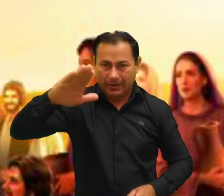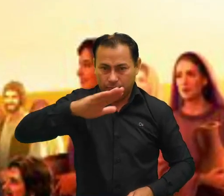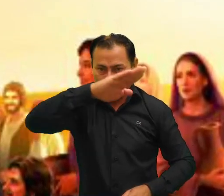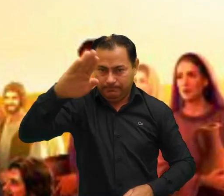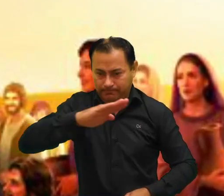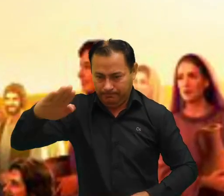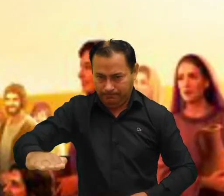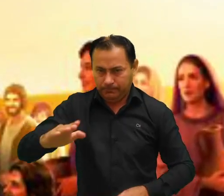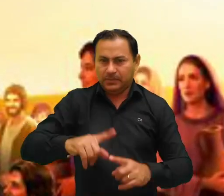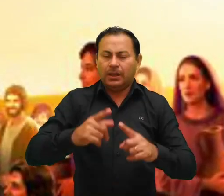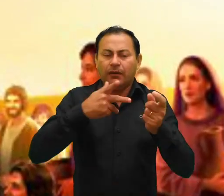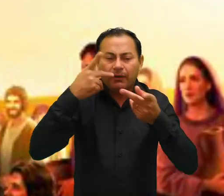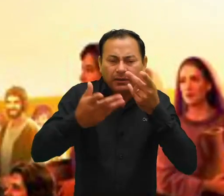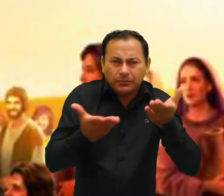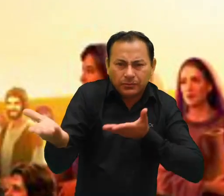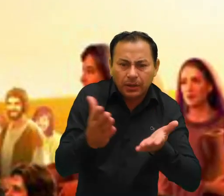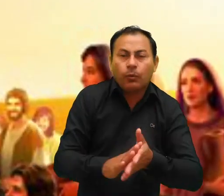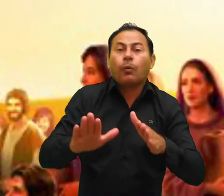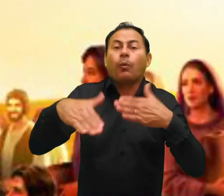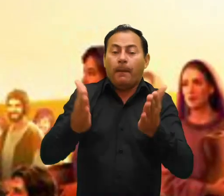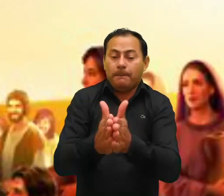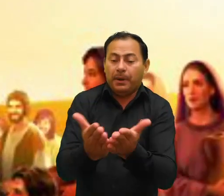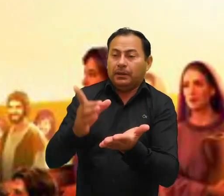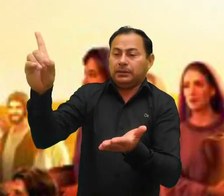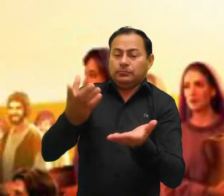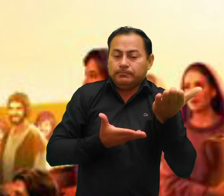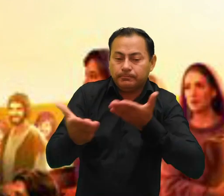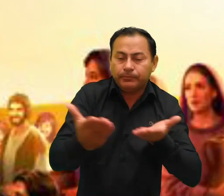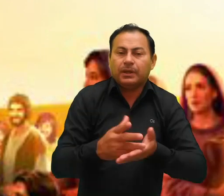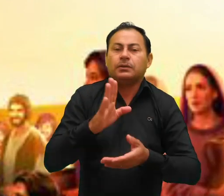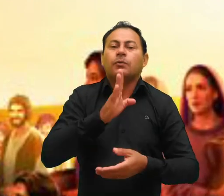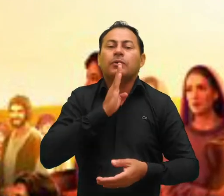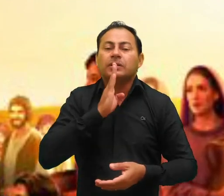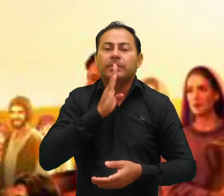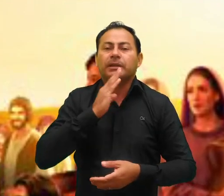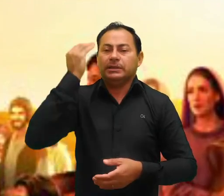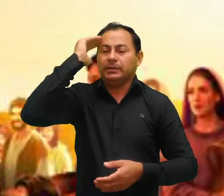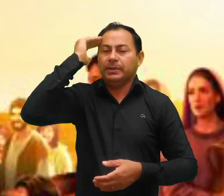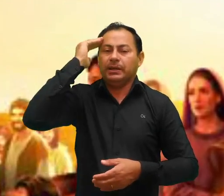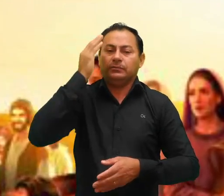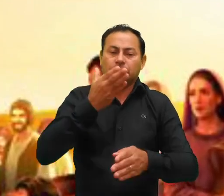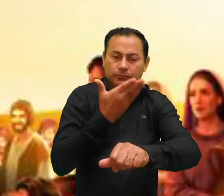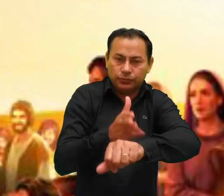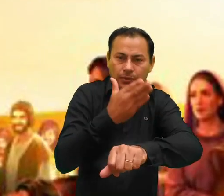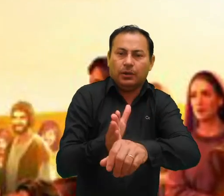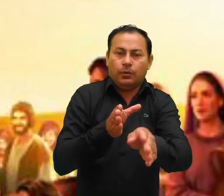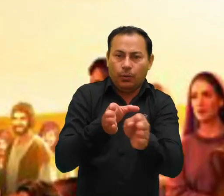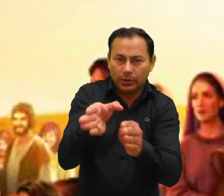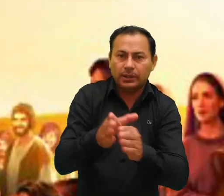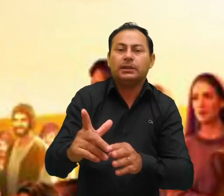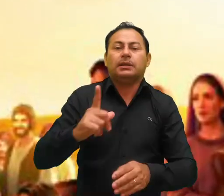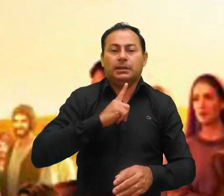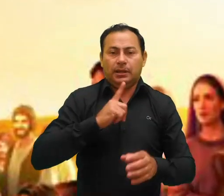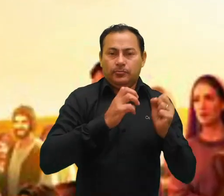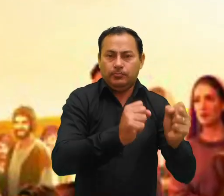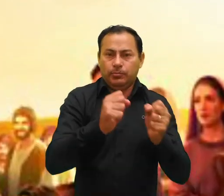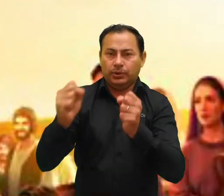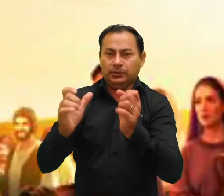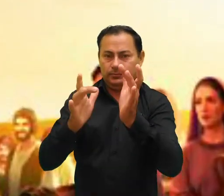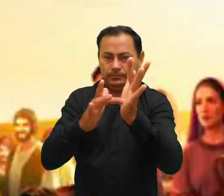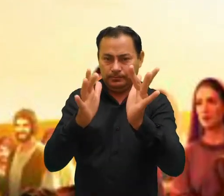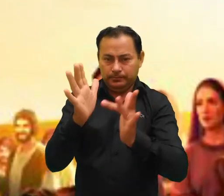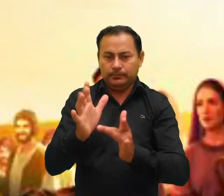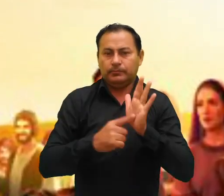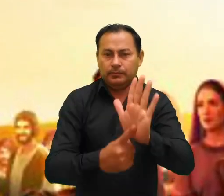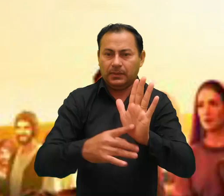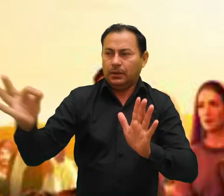gente. Quando a palavra de Deus é compartilhada, o seu conhecimento, entendimento, aplicação e conselho, então existe poder. Por isso